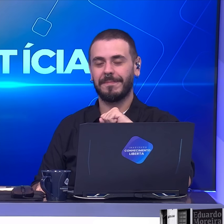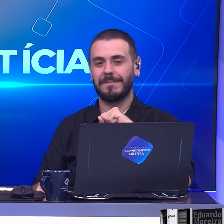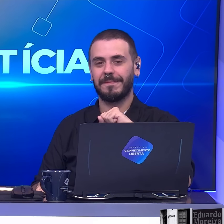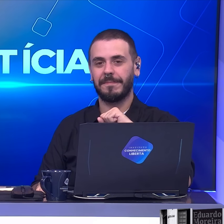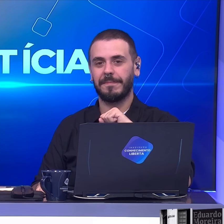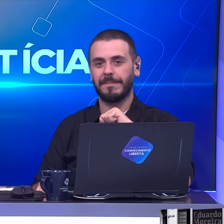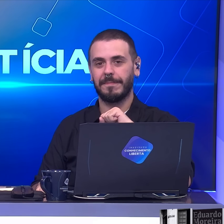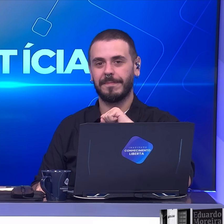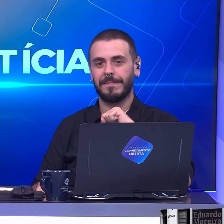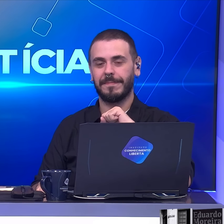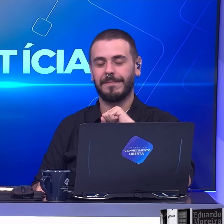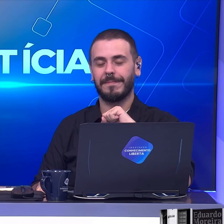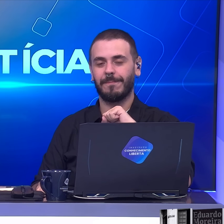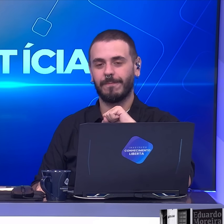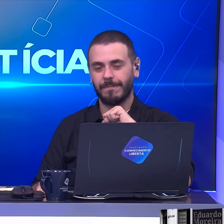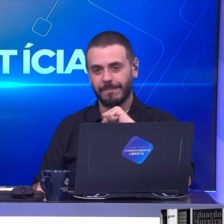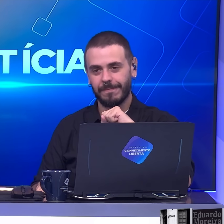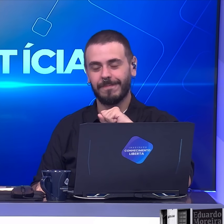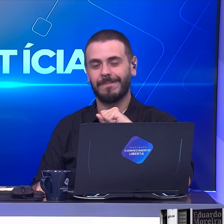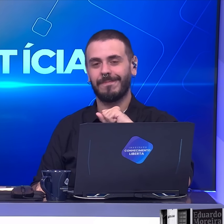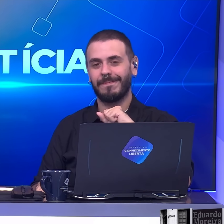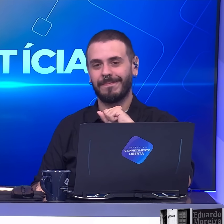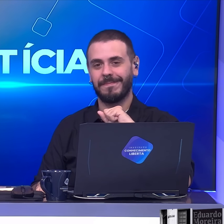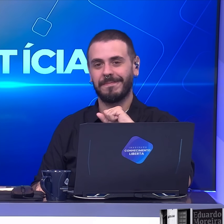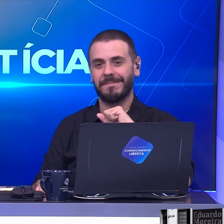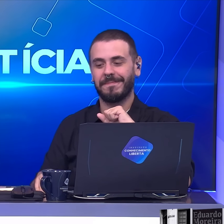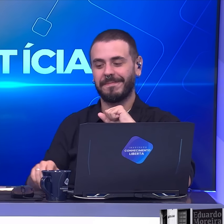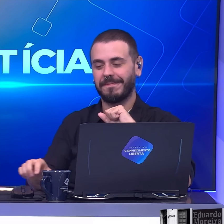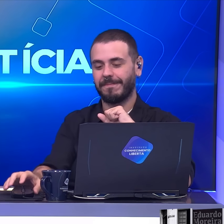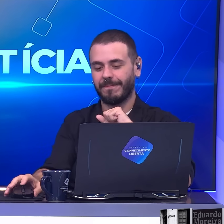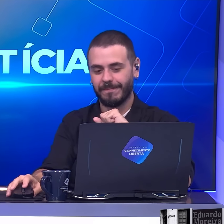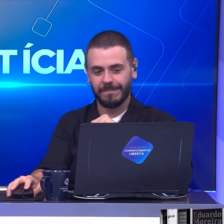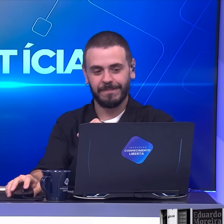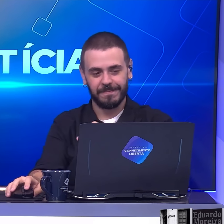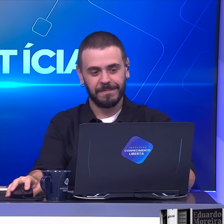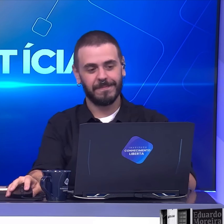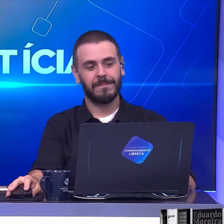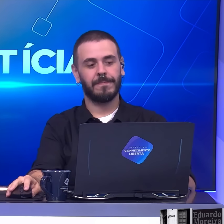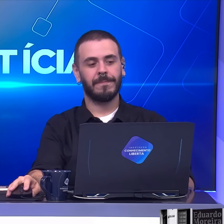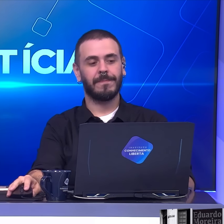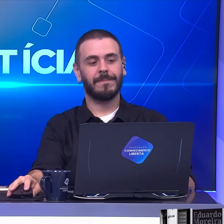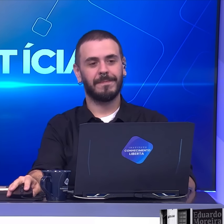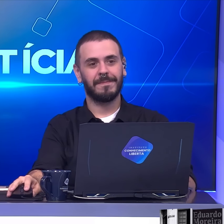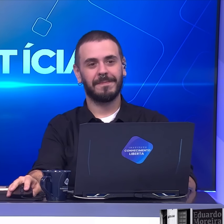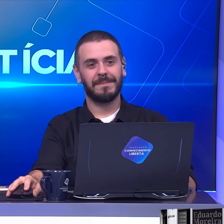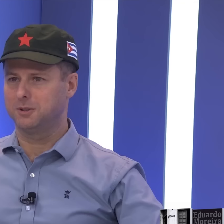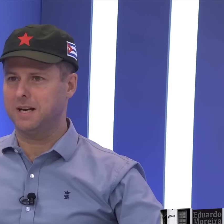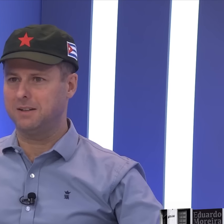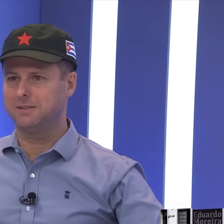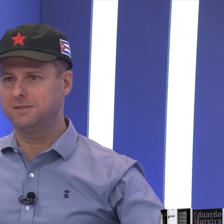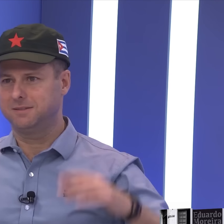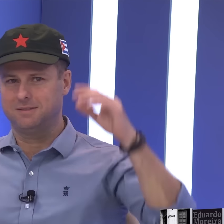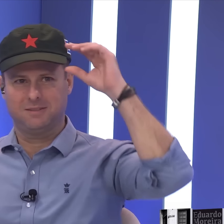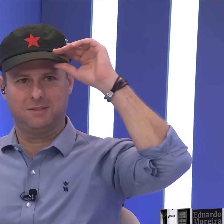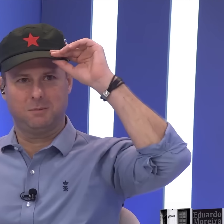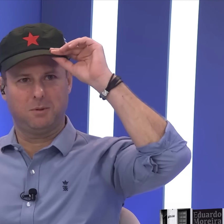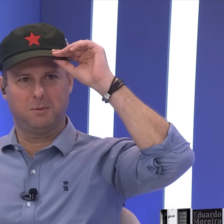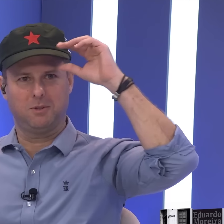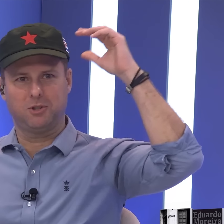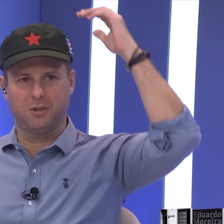tá esperando vocês vai lá no icln 1.com.br faça já a sua inscrição você ficou ótimo com Ban fou gostar ficou